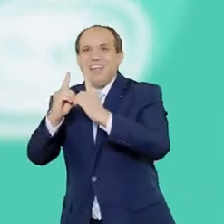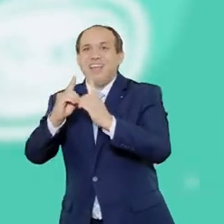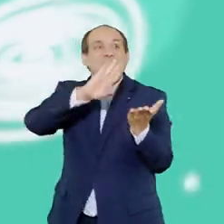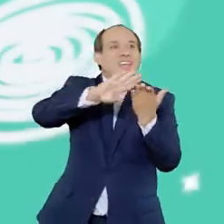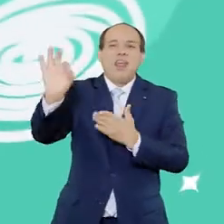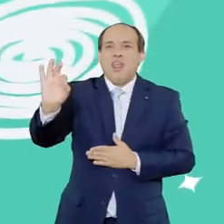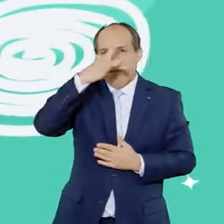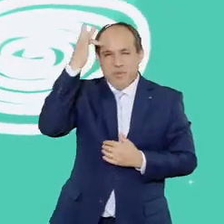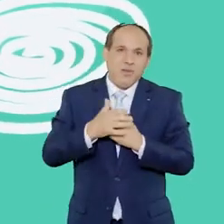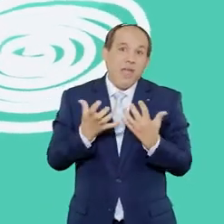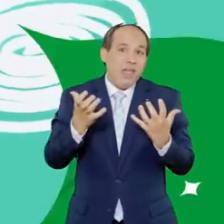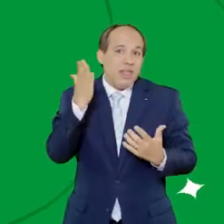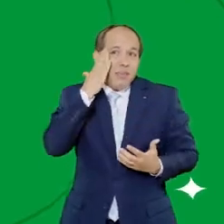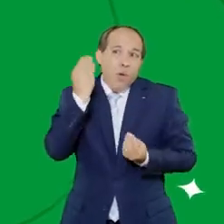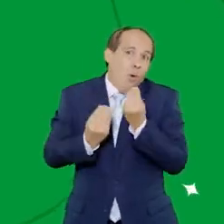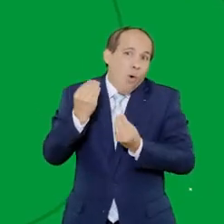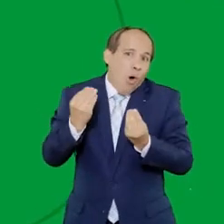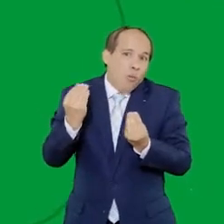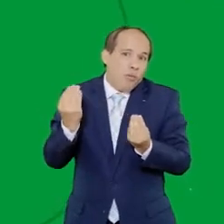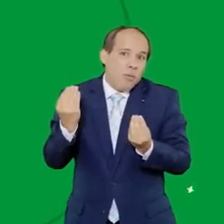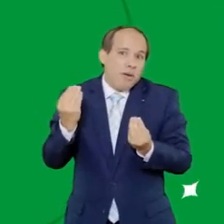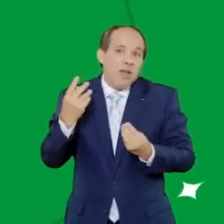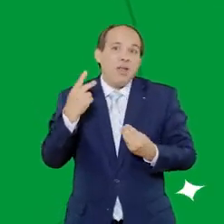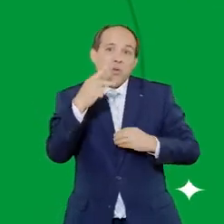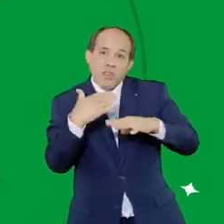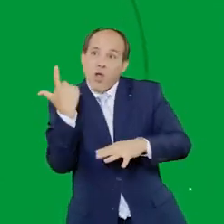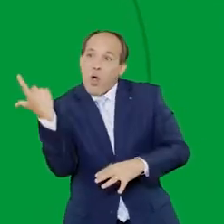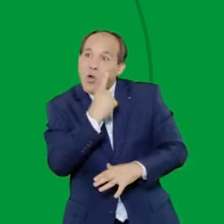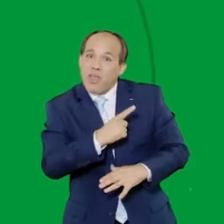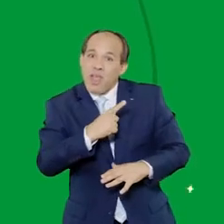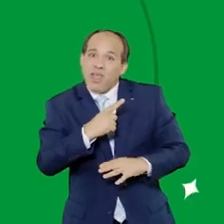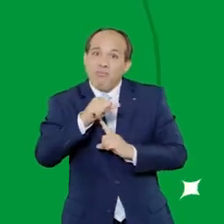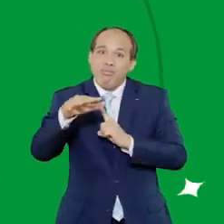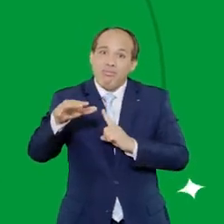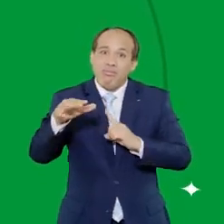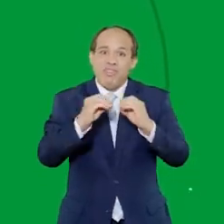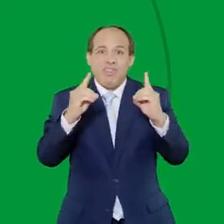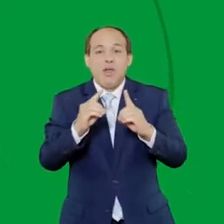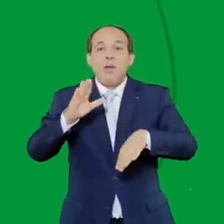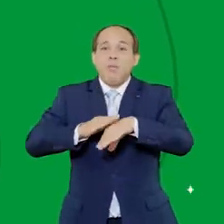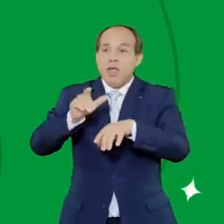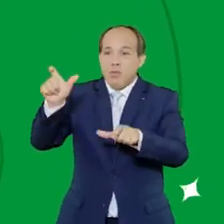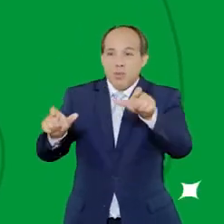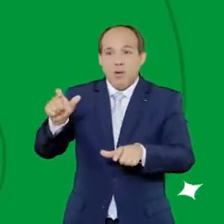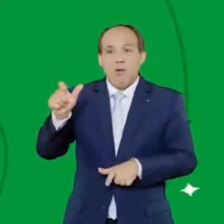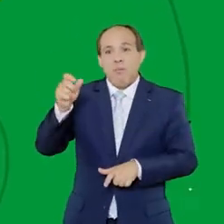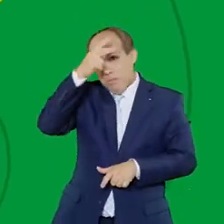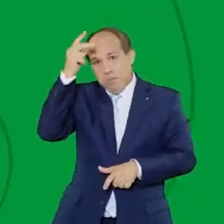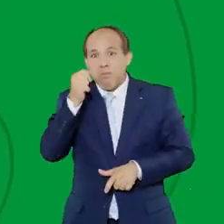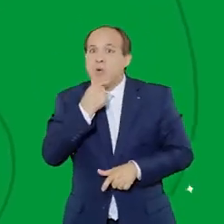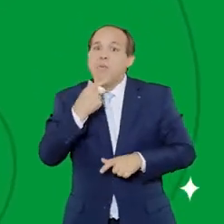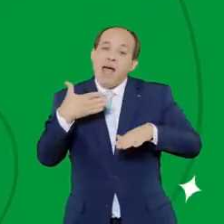digital. Ninguém vai ficar de fora. Quer saber como levar o sinal digital para a sua cidade? Basta você, prefeito